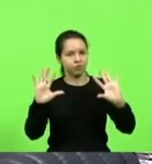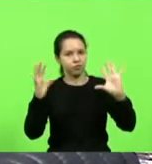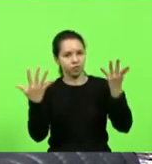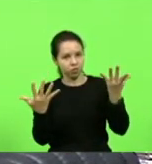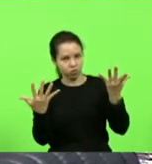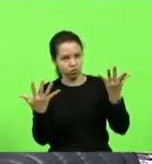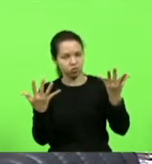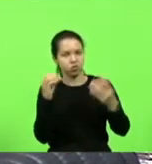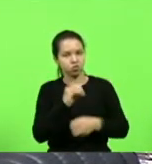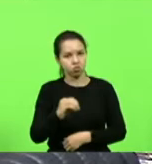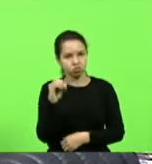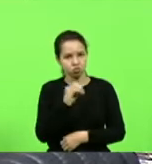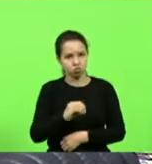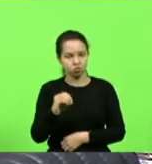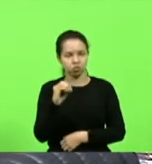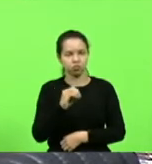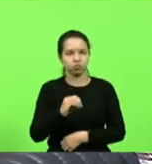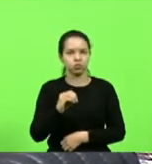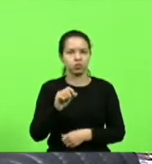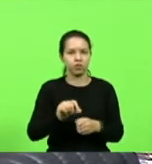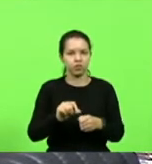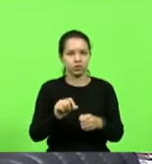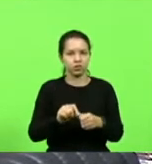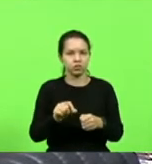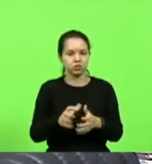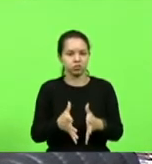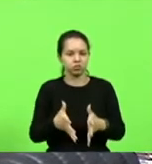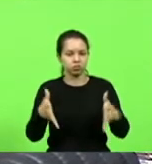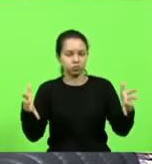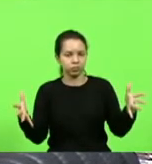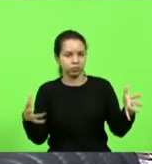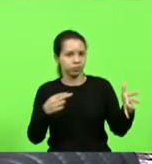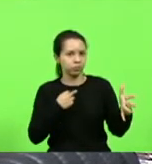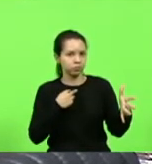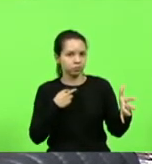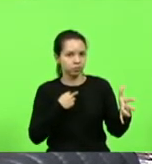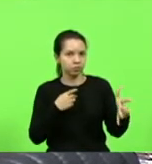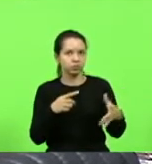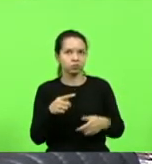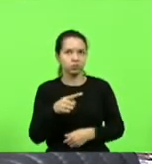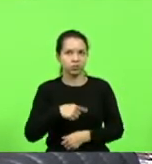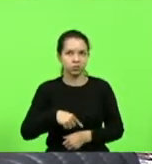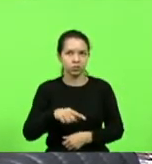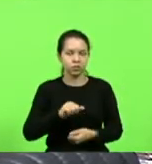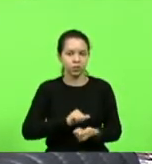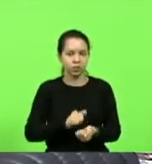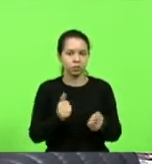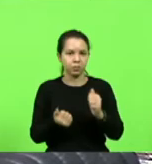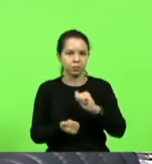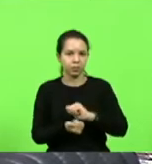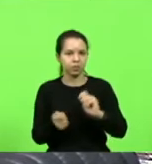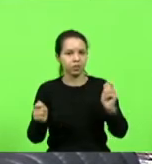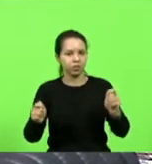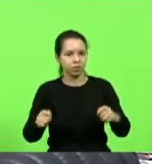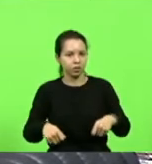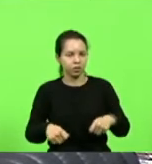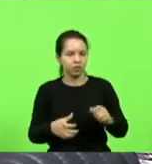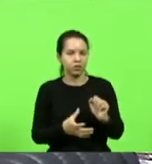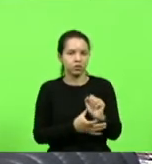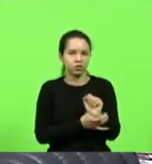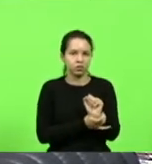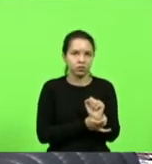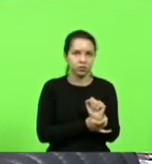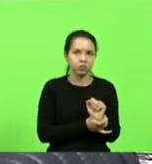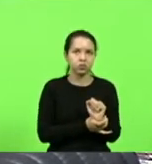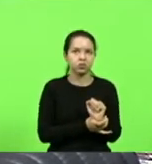foi, a gente possa fazer a Oktoberfest do tamanho que seja possível, dar garantia,